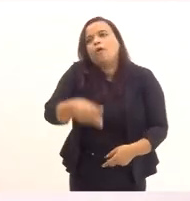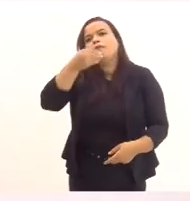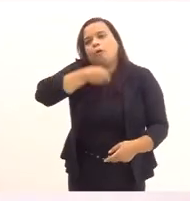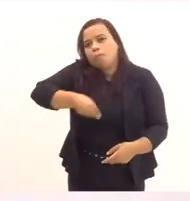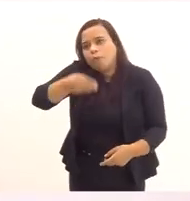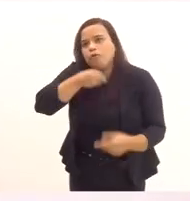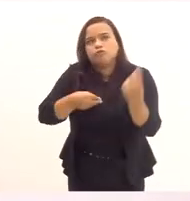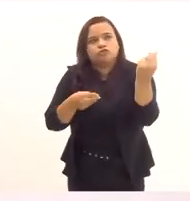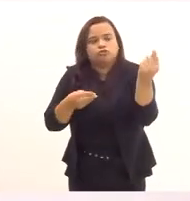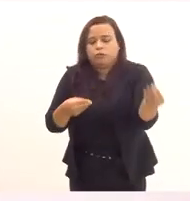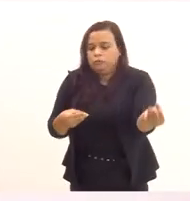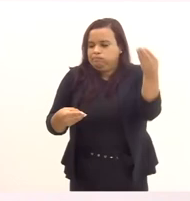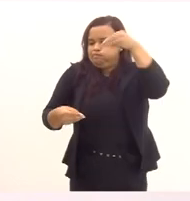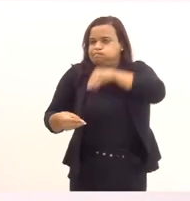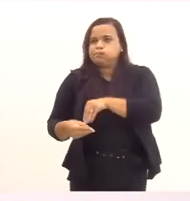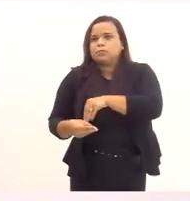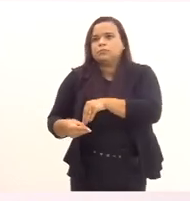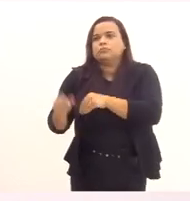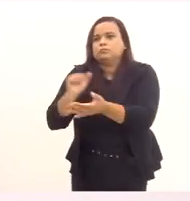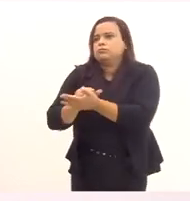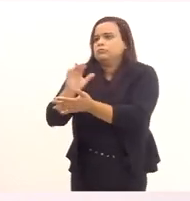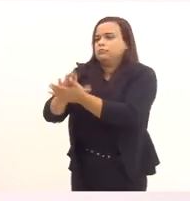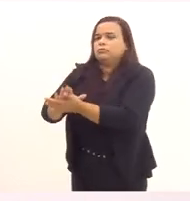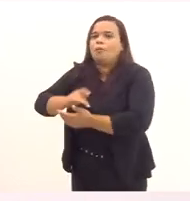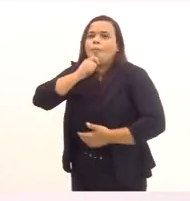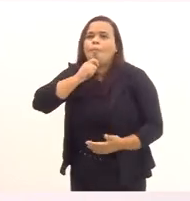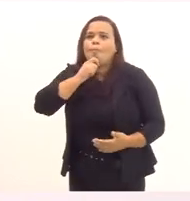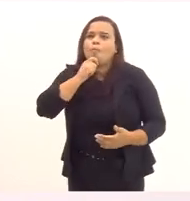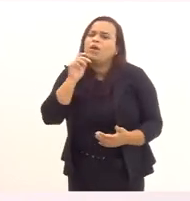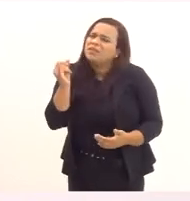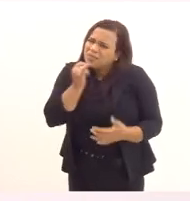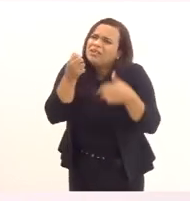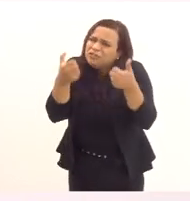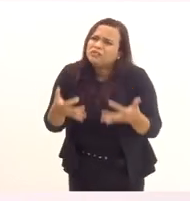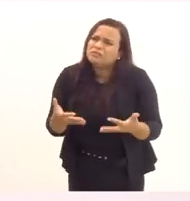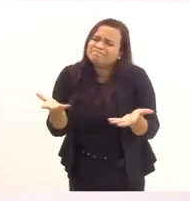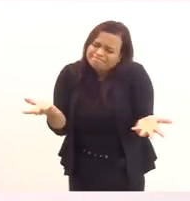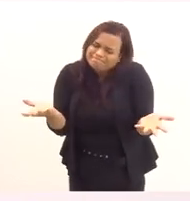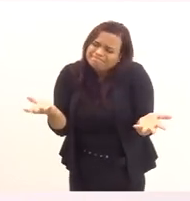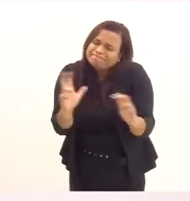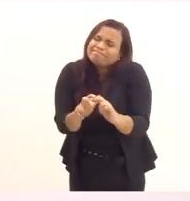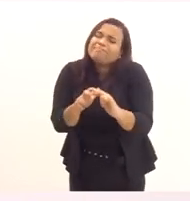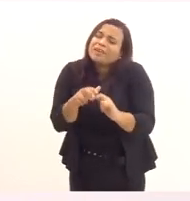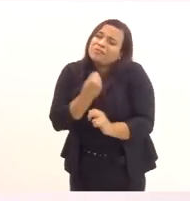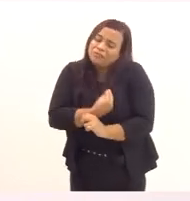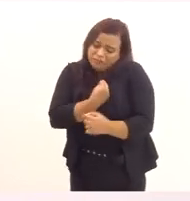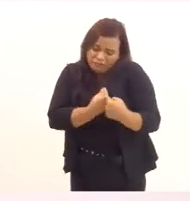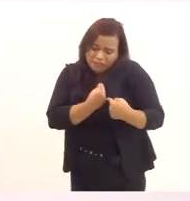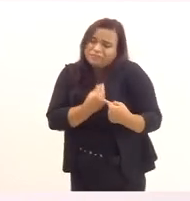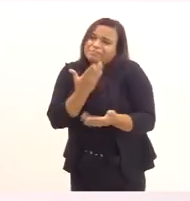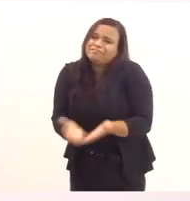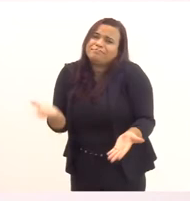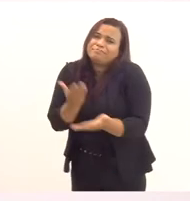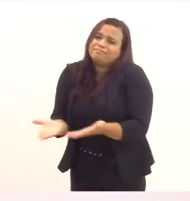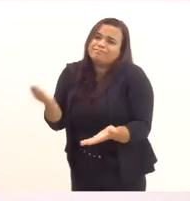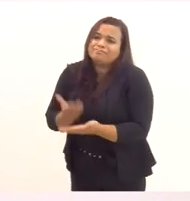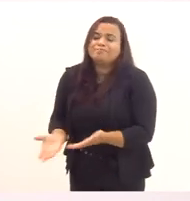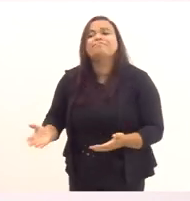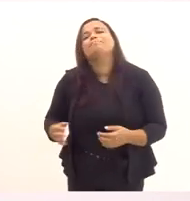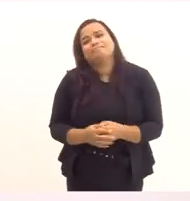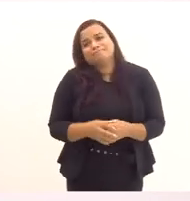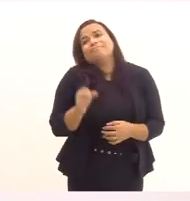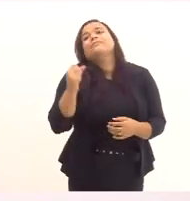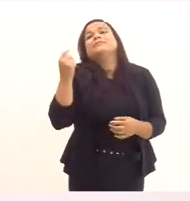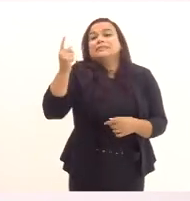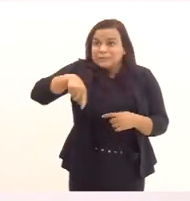dinheiro no bolso sem tem que prestar conta então isso aí é muito triste falar isso porque eu sou vidas logo depois choveu novamente mais seis vidas foram